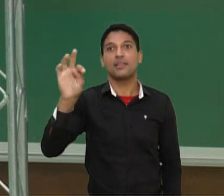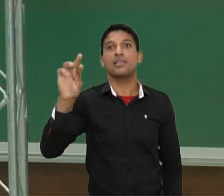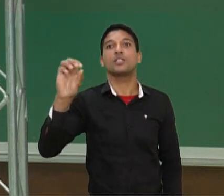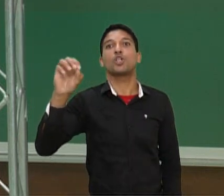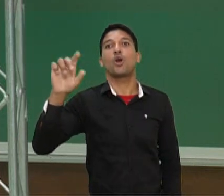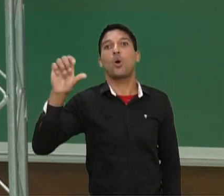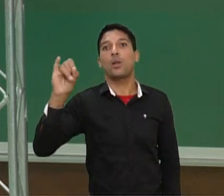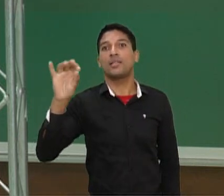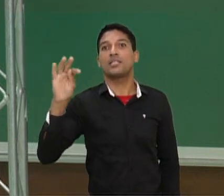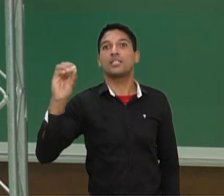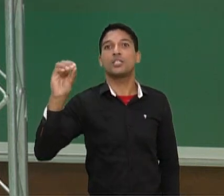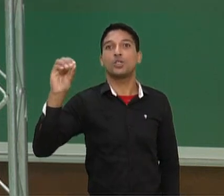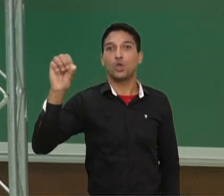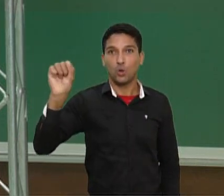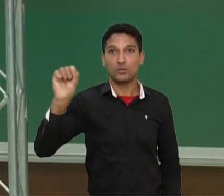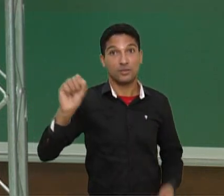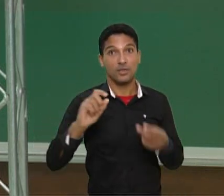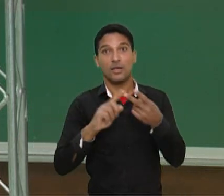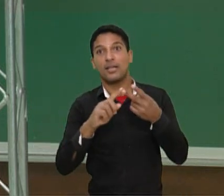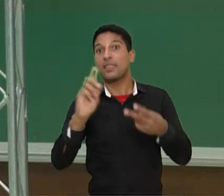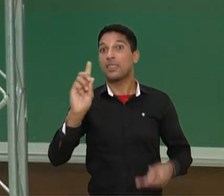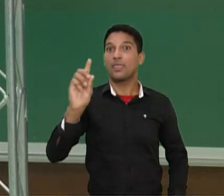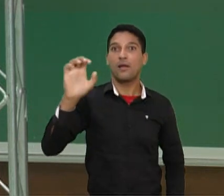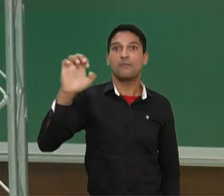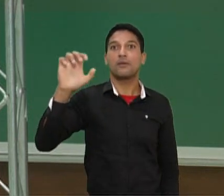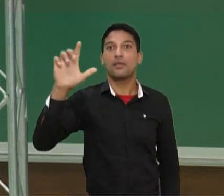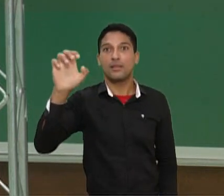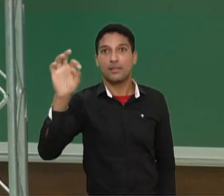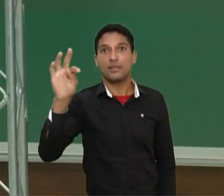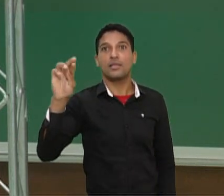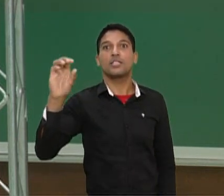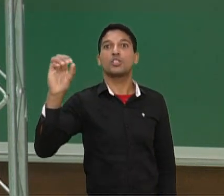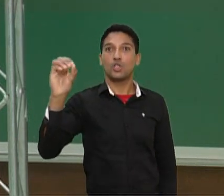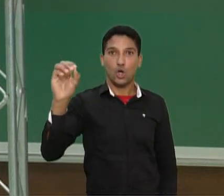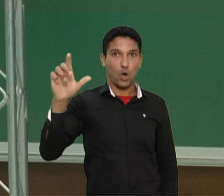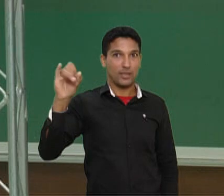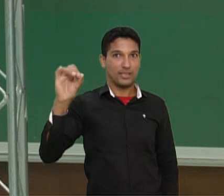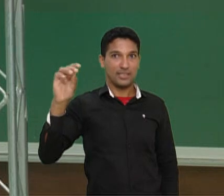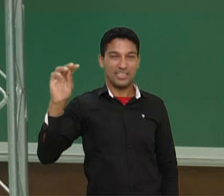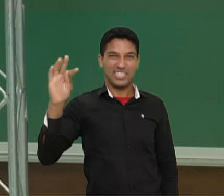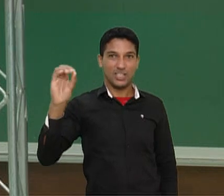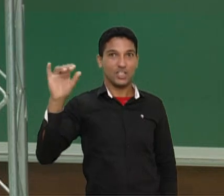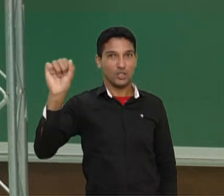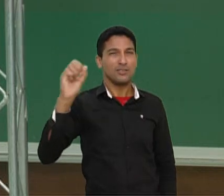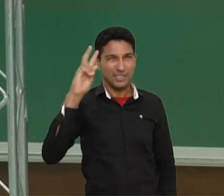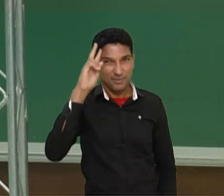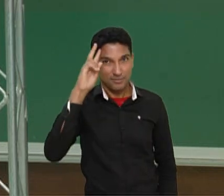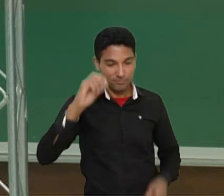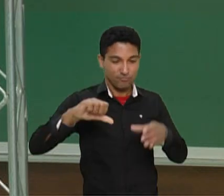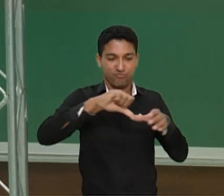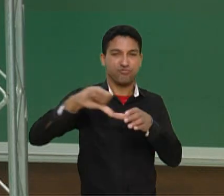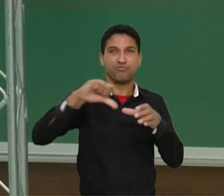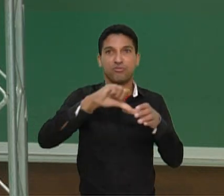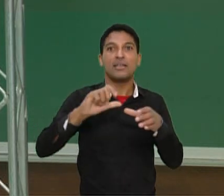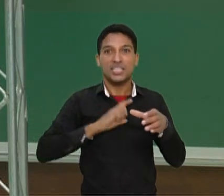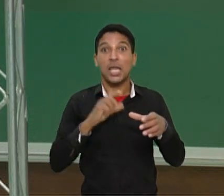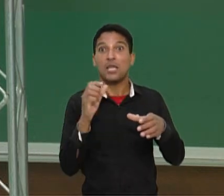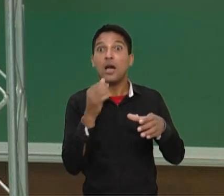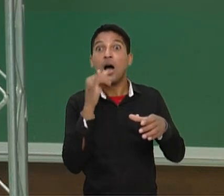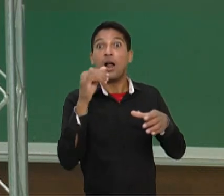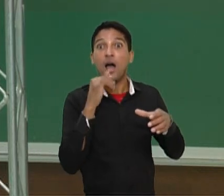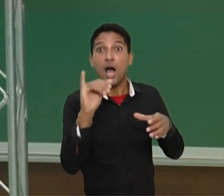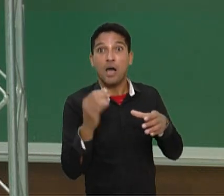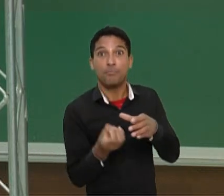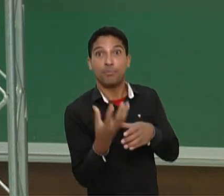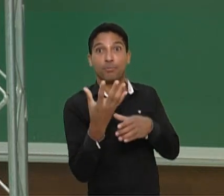eletrólitos, soluções que conduzem corrente elétrica, né? Ou não, certo? Quais as substâncias que quando